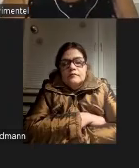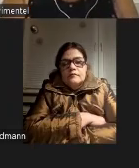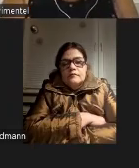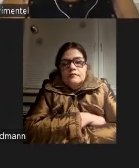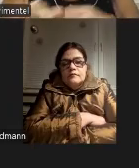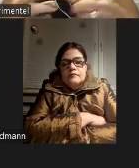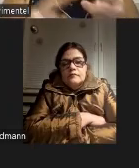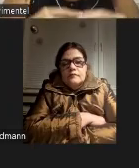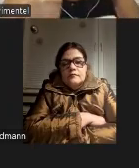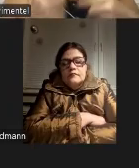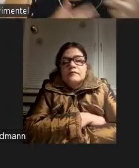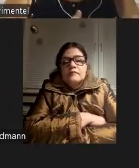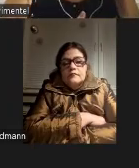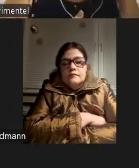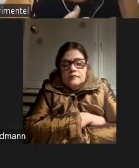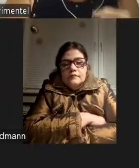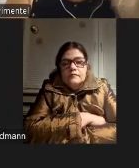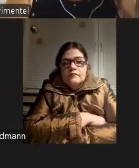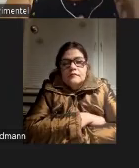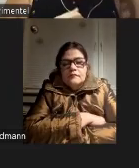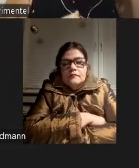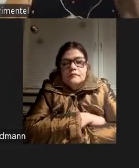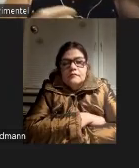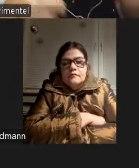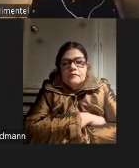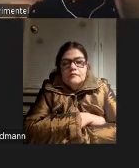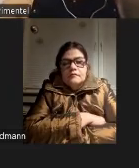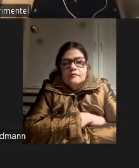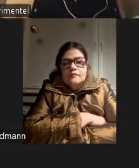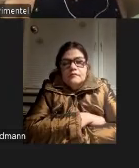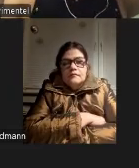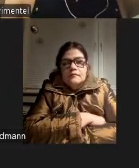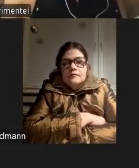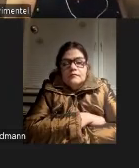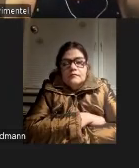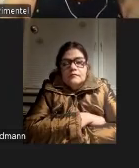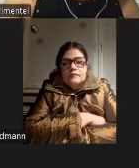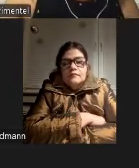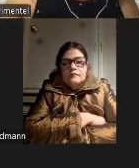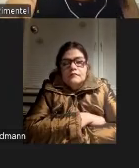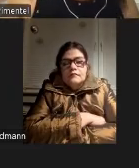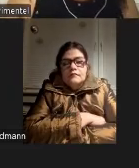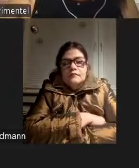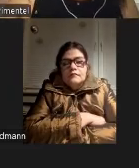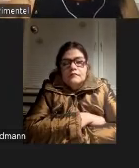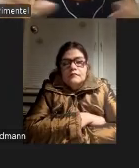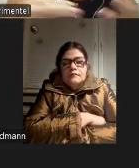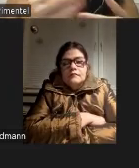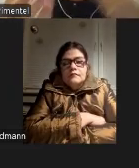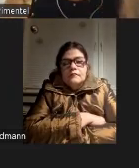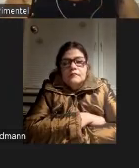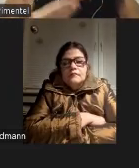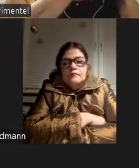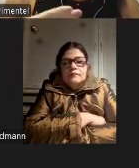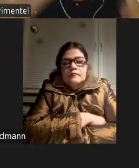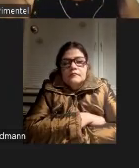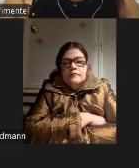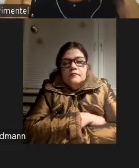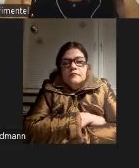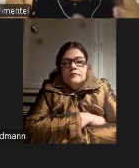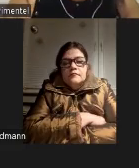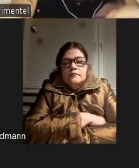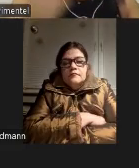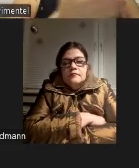da doença, por conta dessa hipóxia intermitente e por acelerar essa deposição de proteína, já que não permite que o